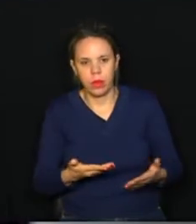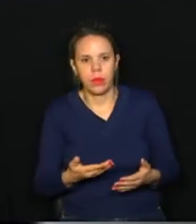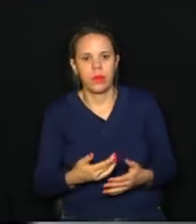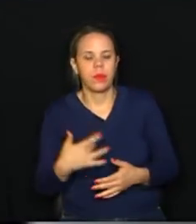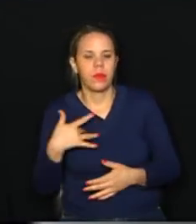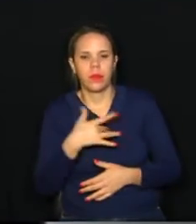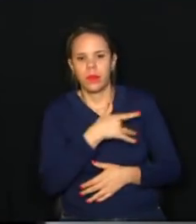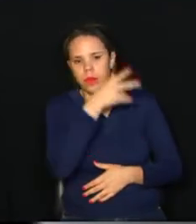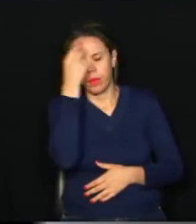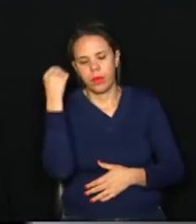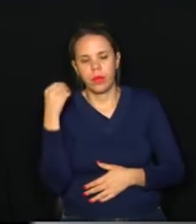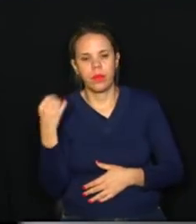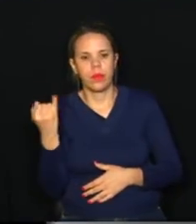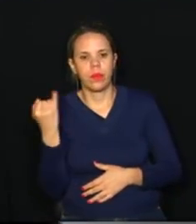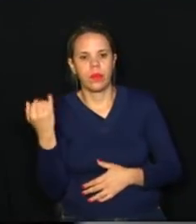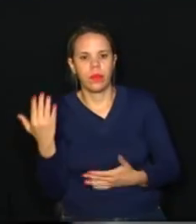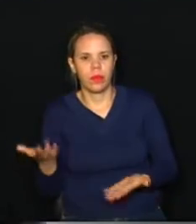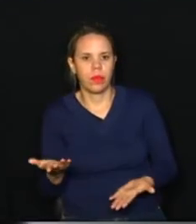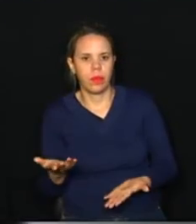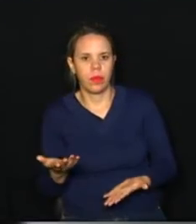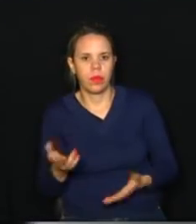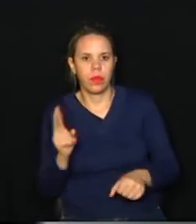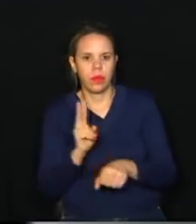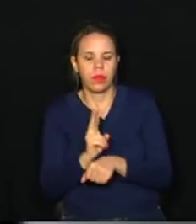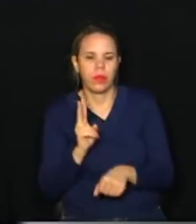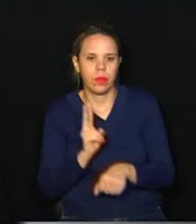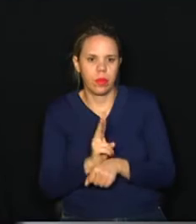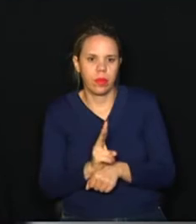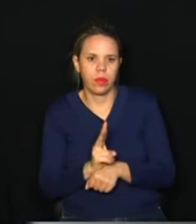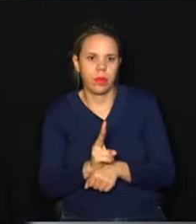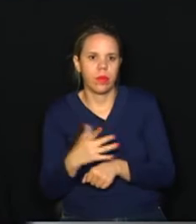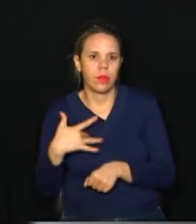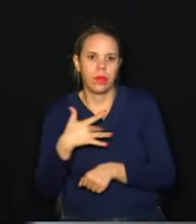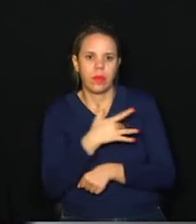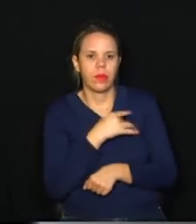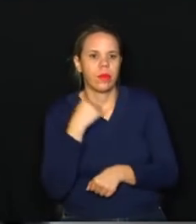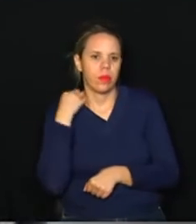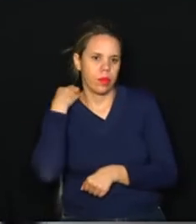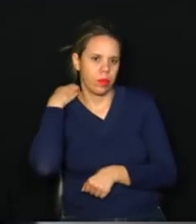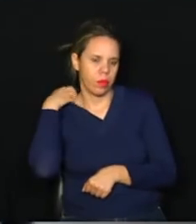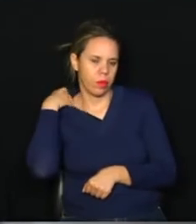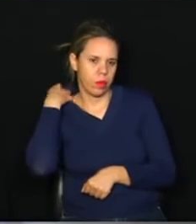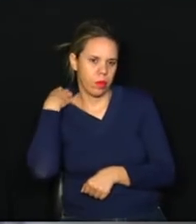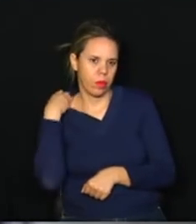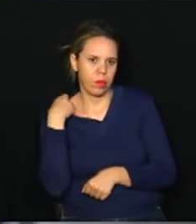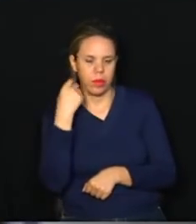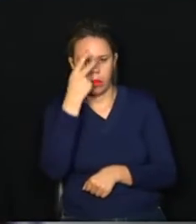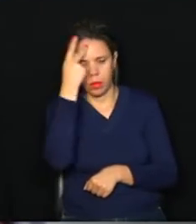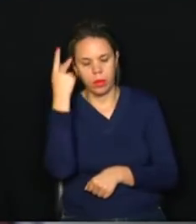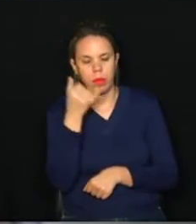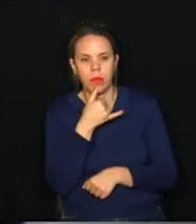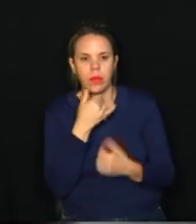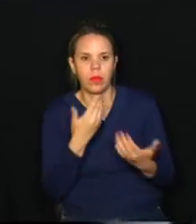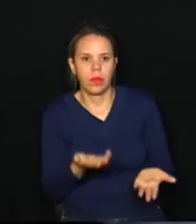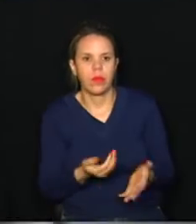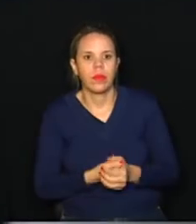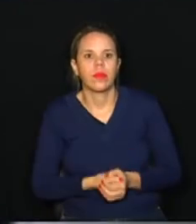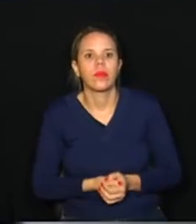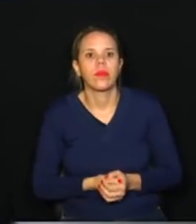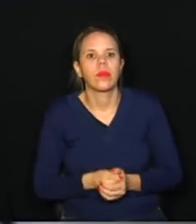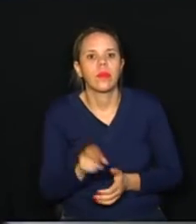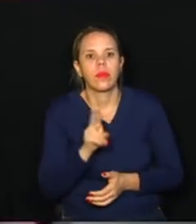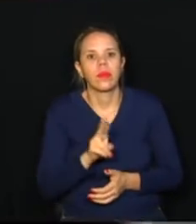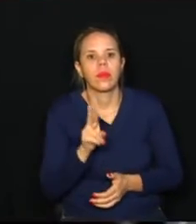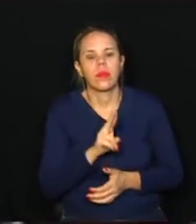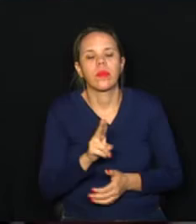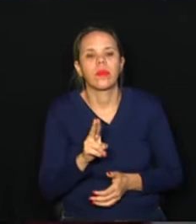saúde pública importantíssimo para a preservação da saúde da população, mas que, lamentavelmente, é usado